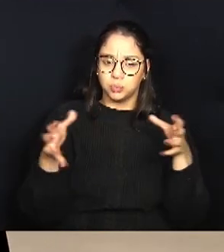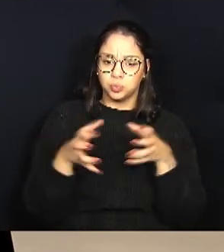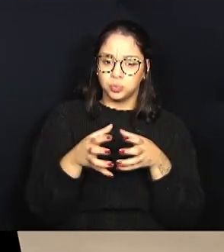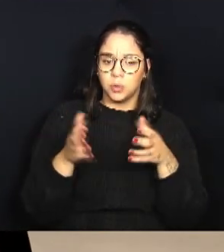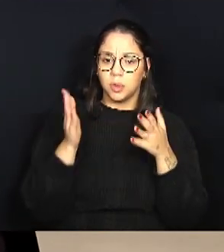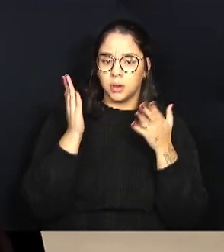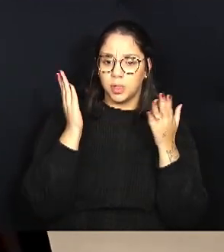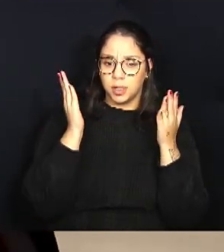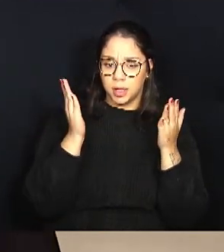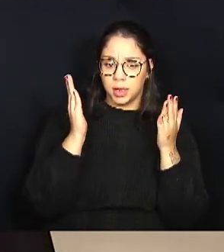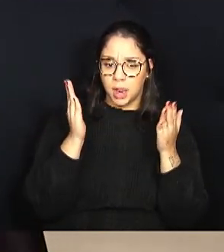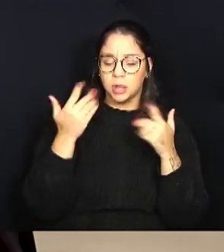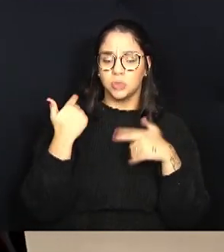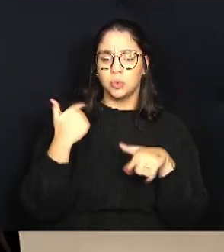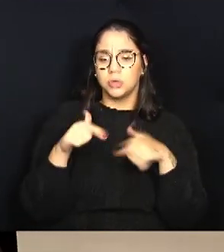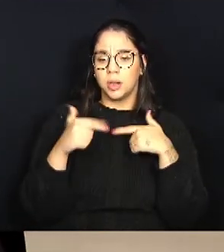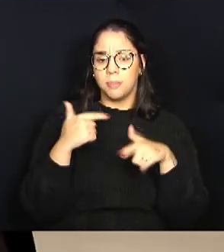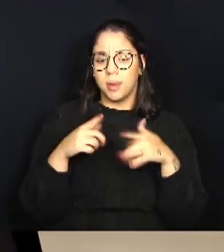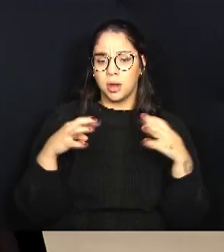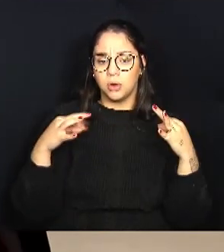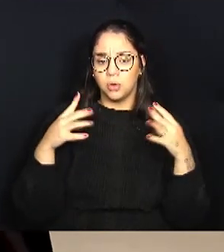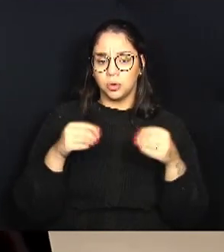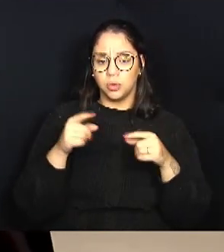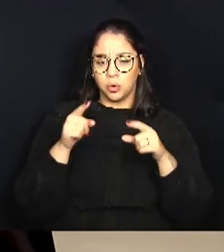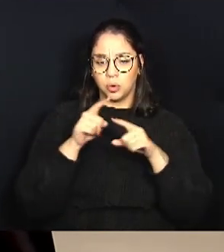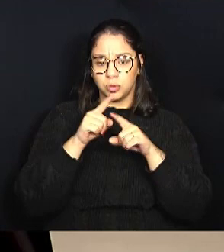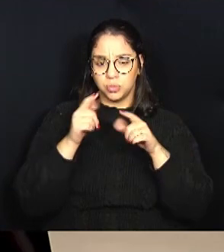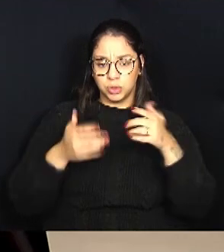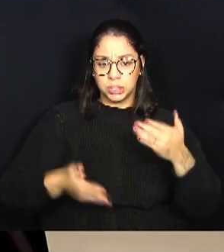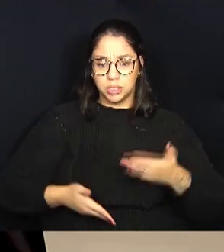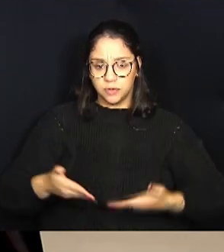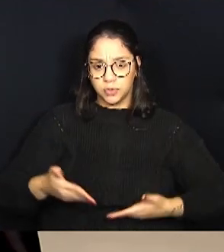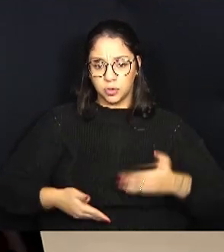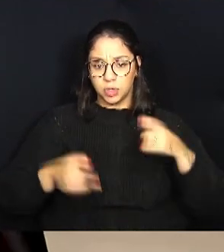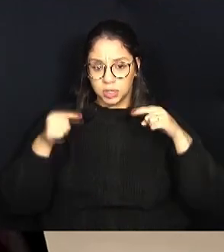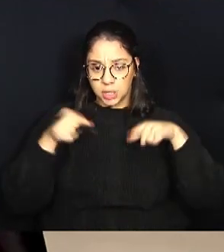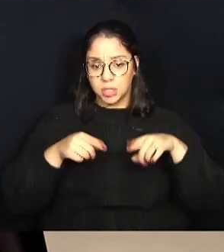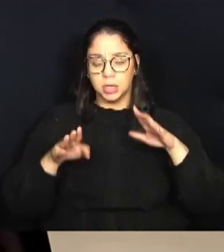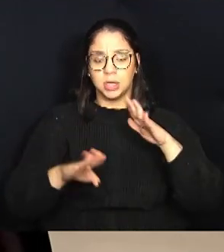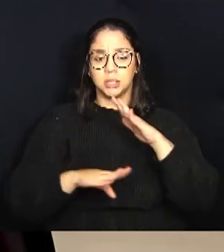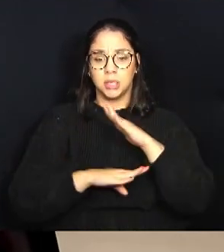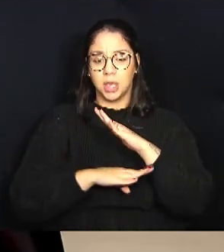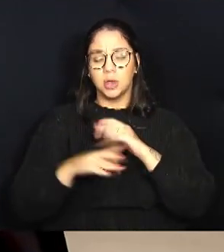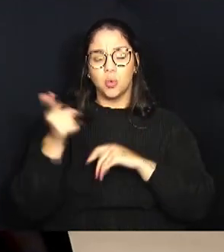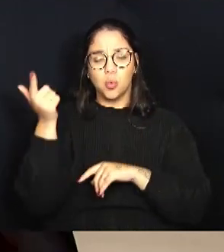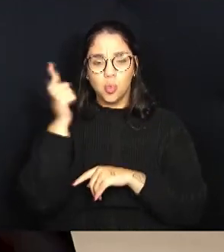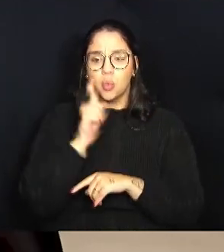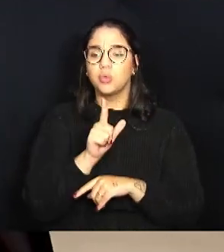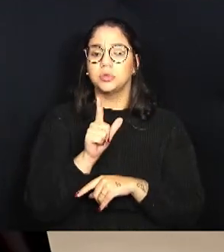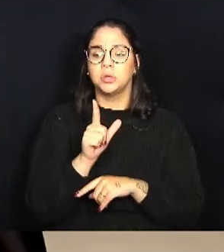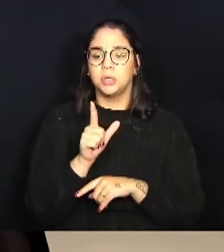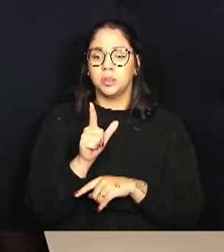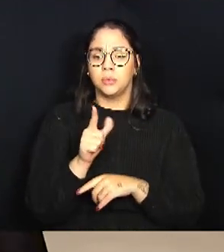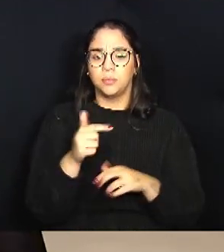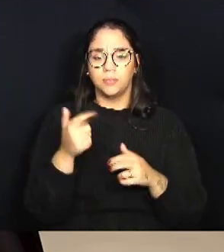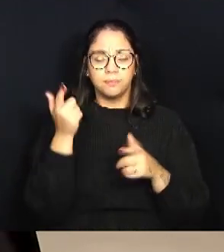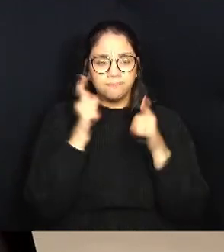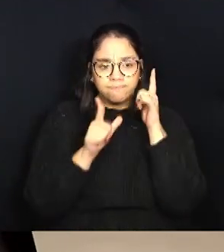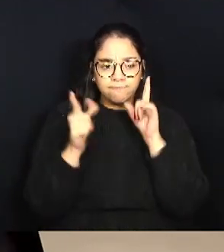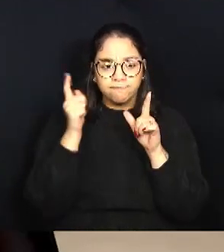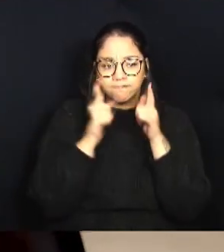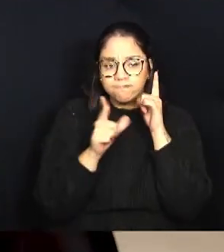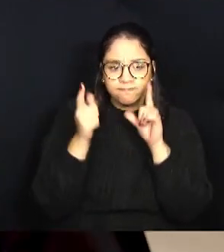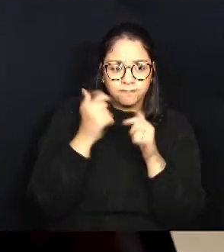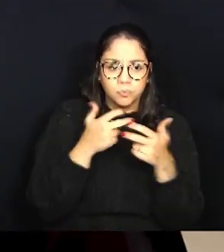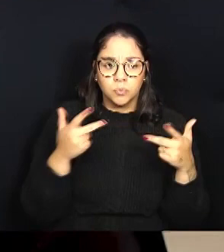graças ao trabalho de todos os servidores dessa casa. Nós conseguimos grandes conquistas,